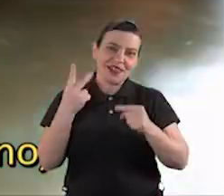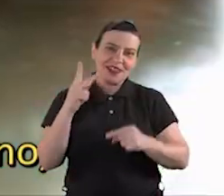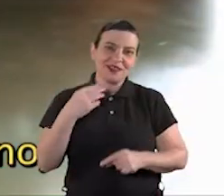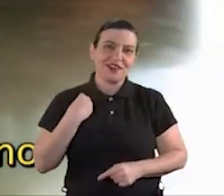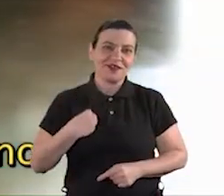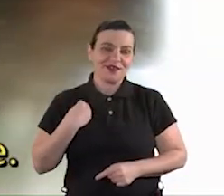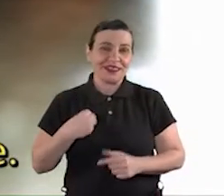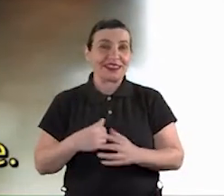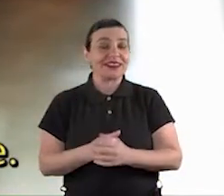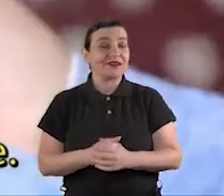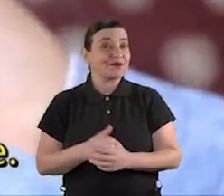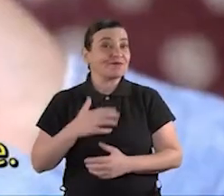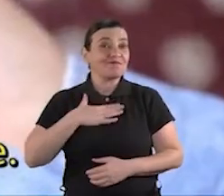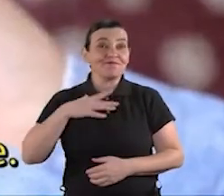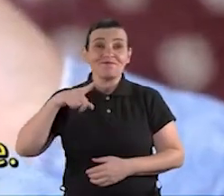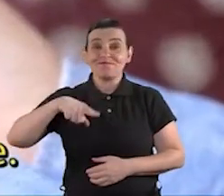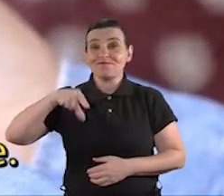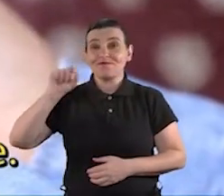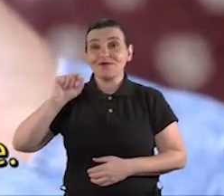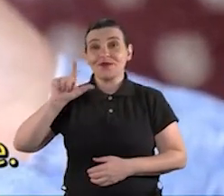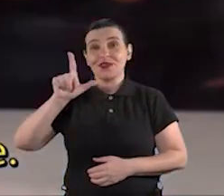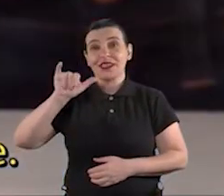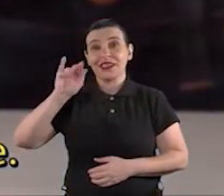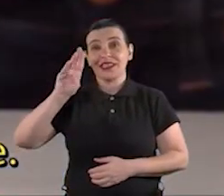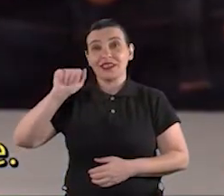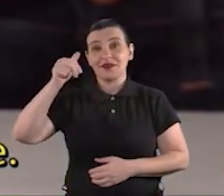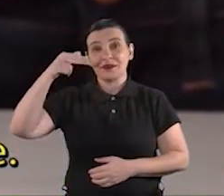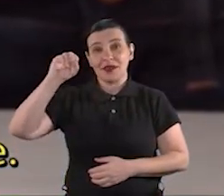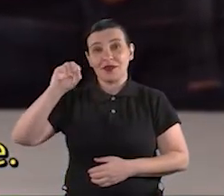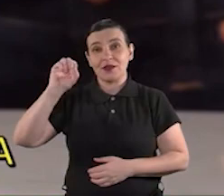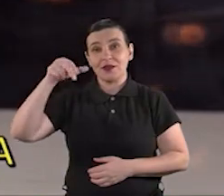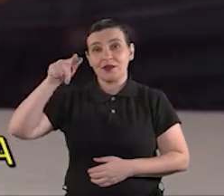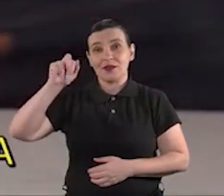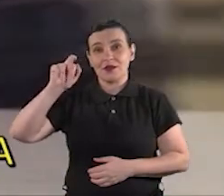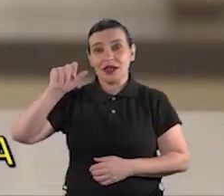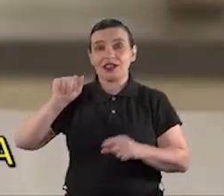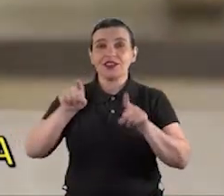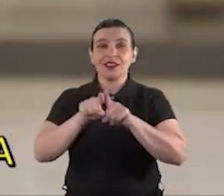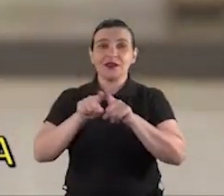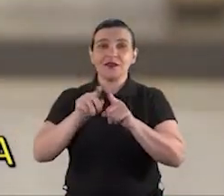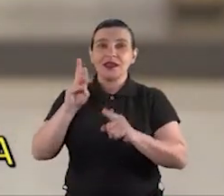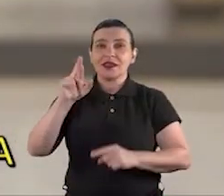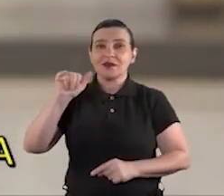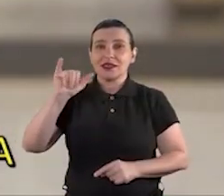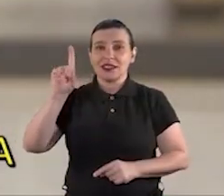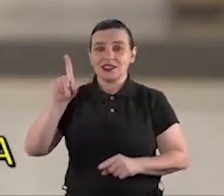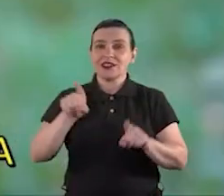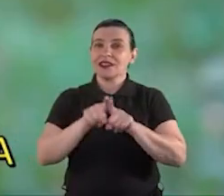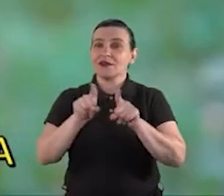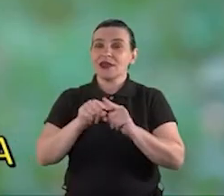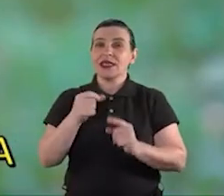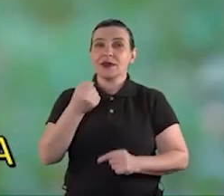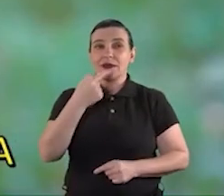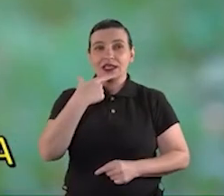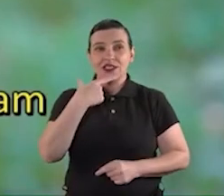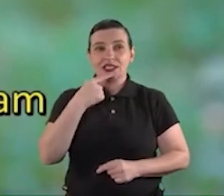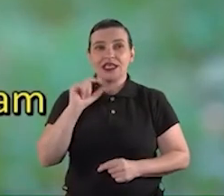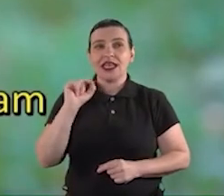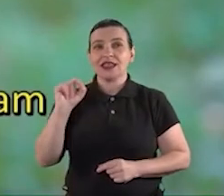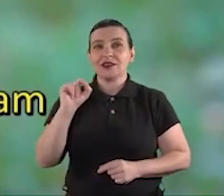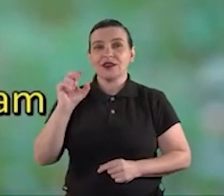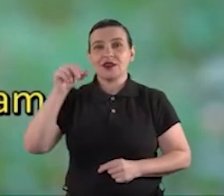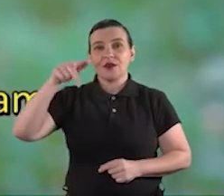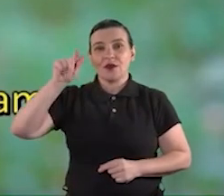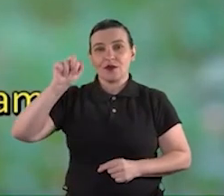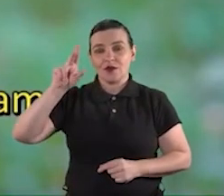alguns dos meus favoritos incluem o Líbano do terra um Garde doterra Breathe muitos produtos como as pastilhas Bird Lax um